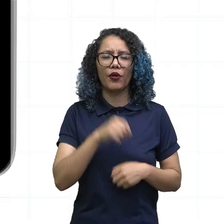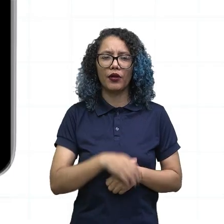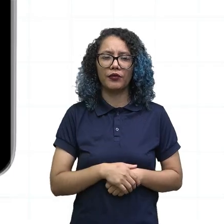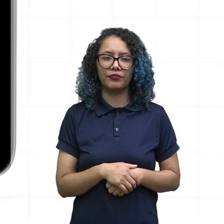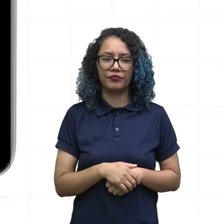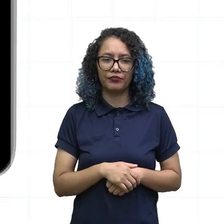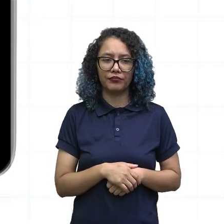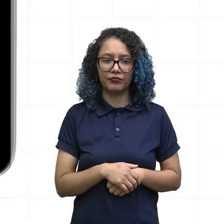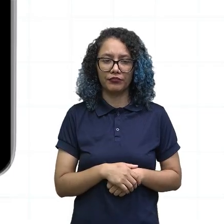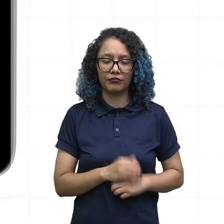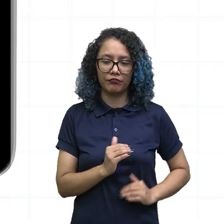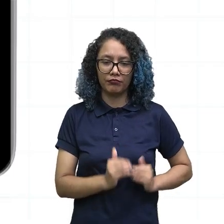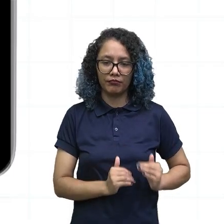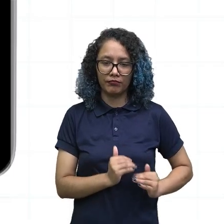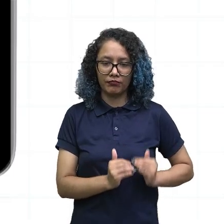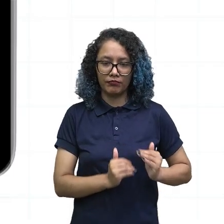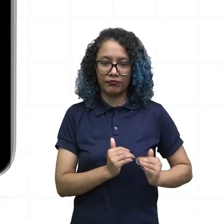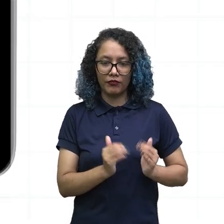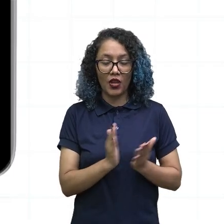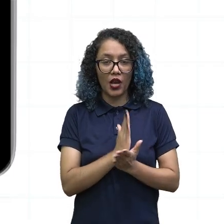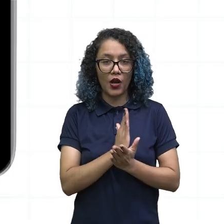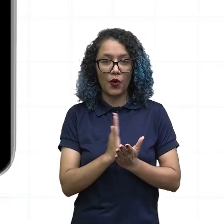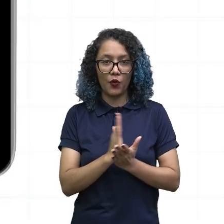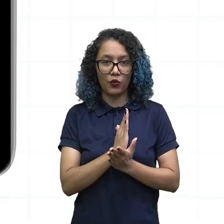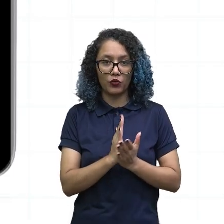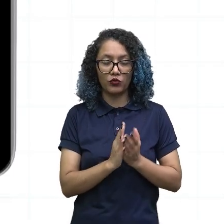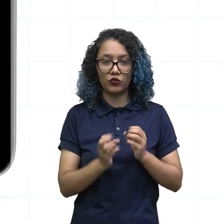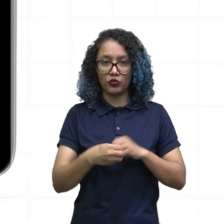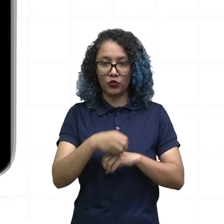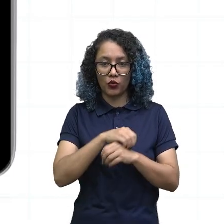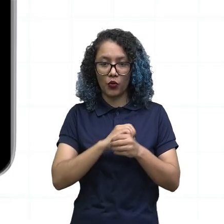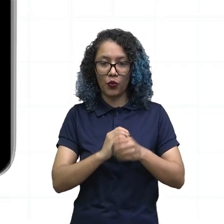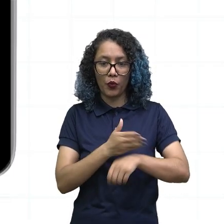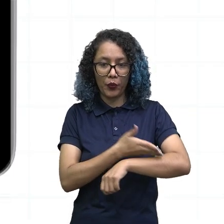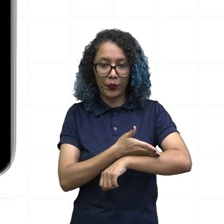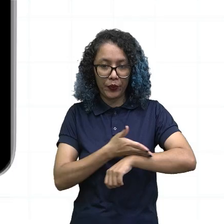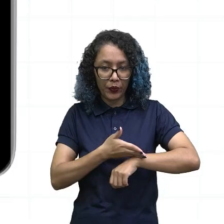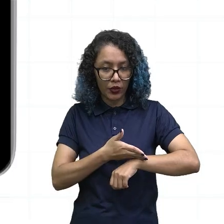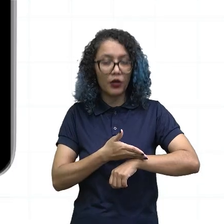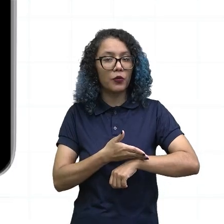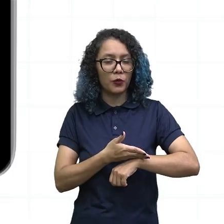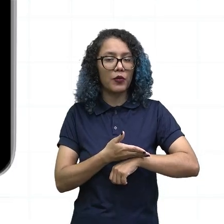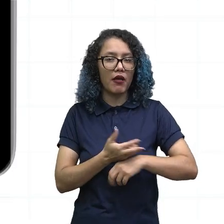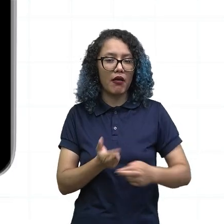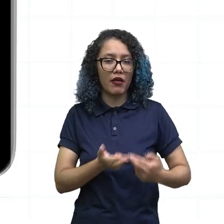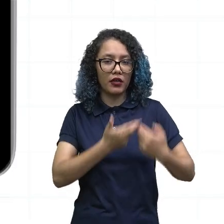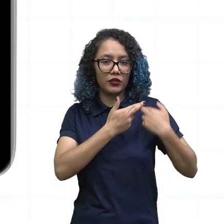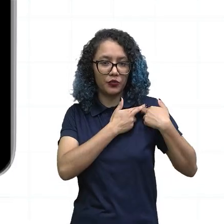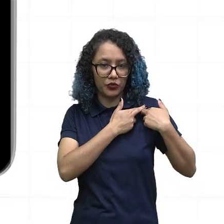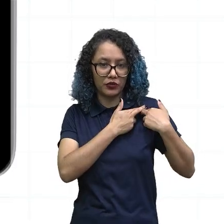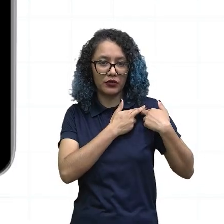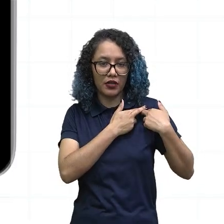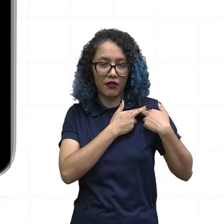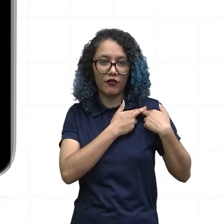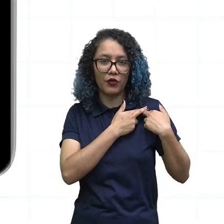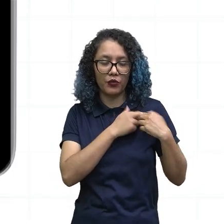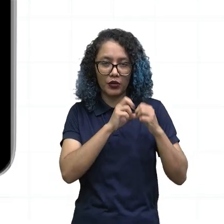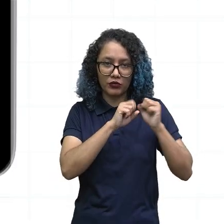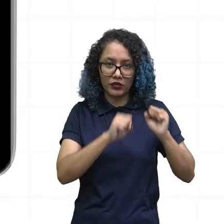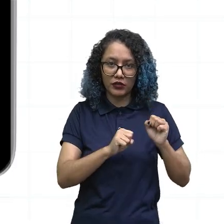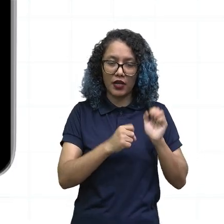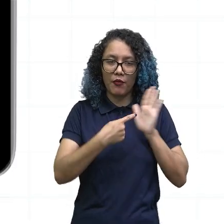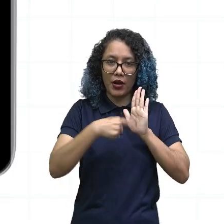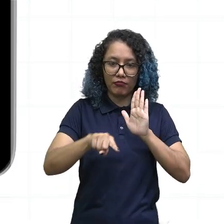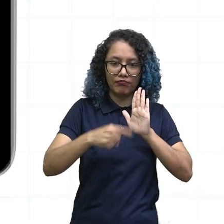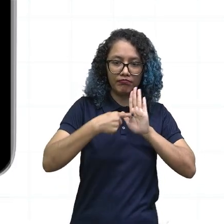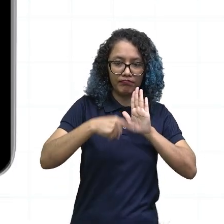pela maturação de alguns glóbulos brancos, né, que são responsáveis pelo sistema de defesa do nosso